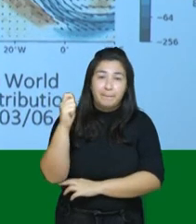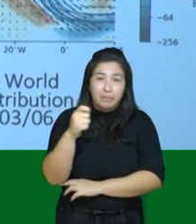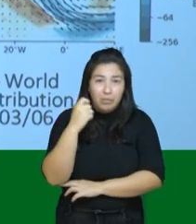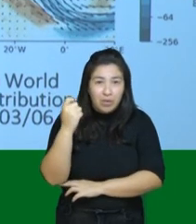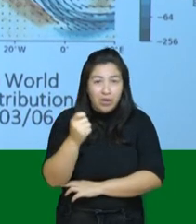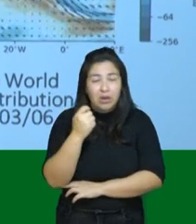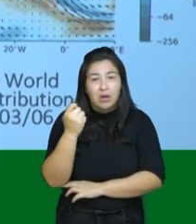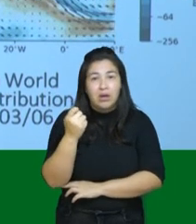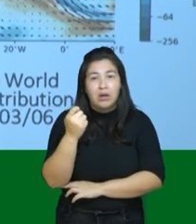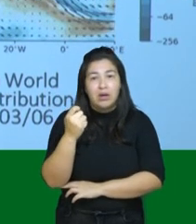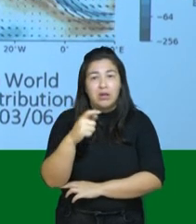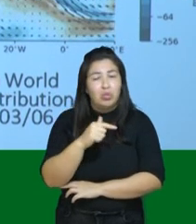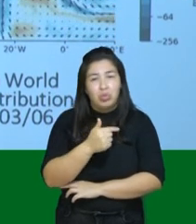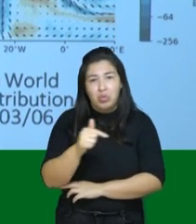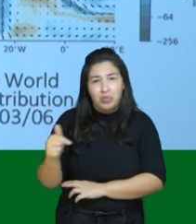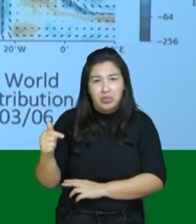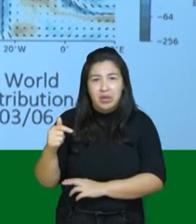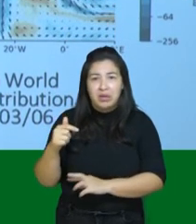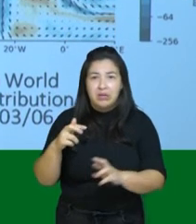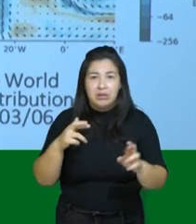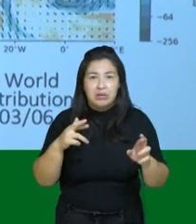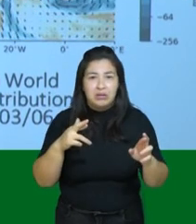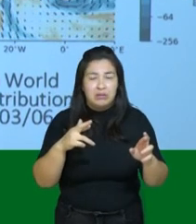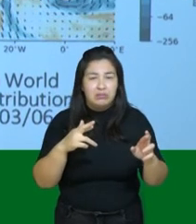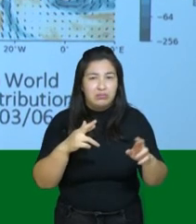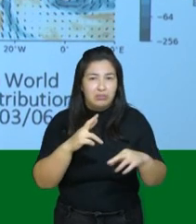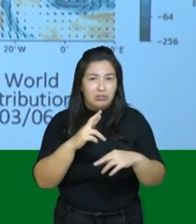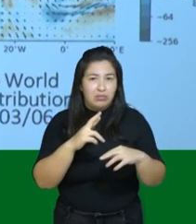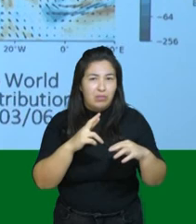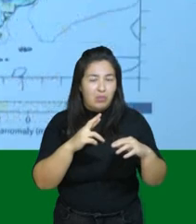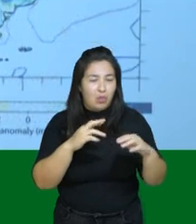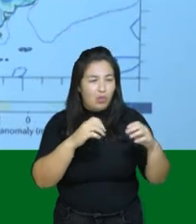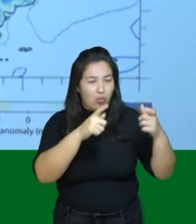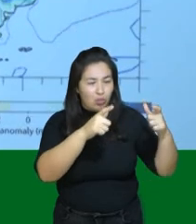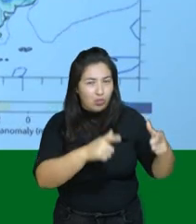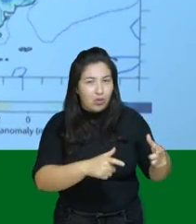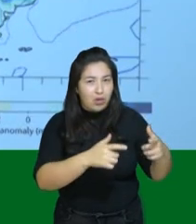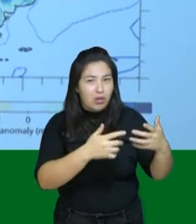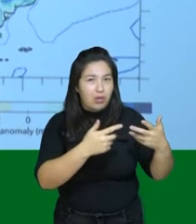Que sem aeroporto, sem rodoviária, sem vários